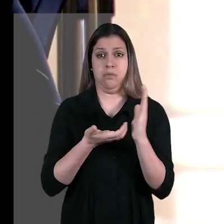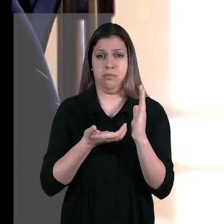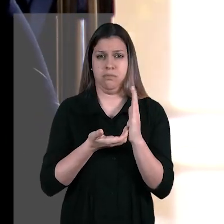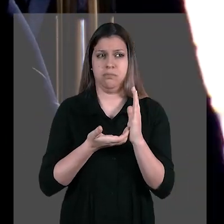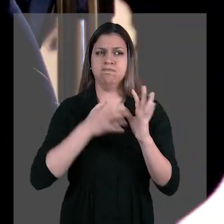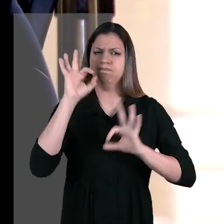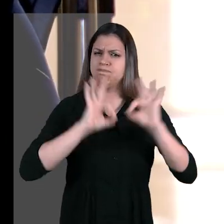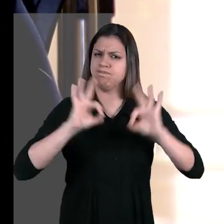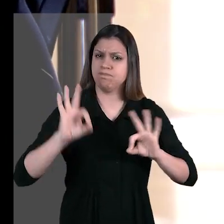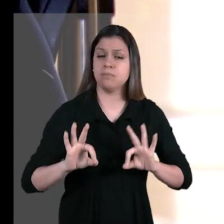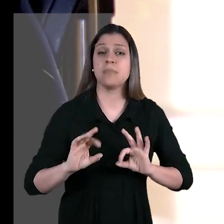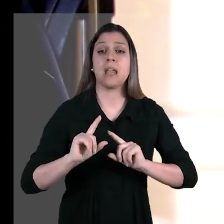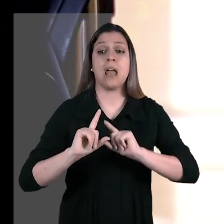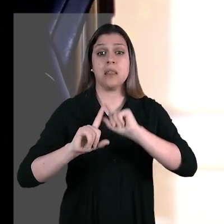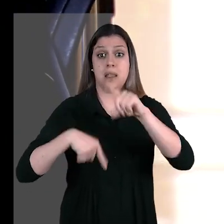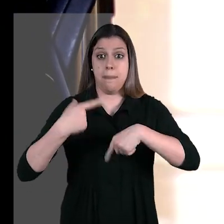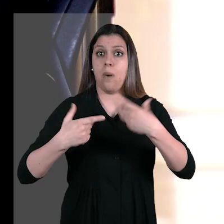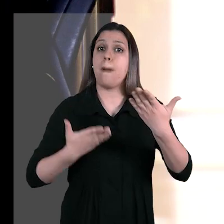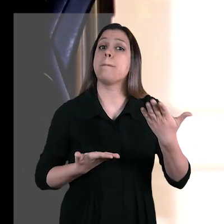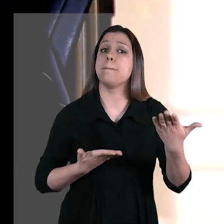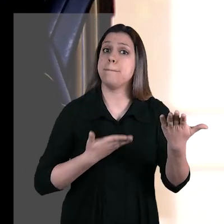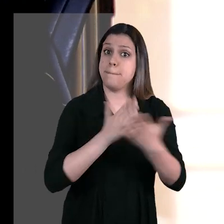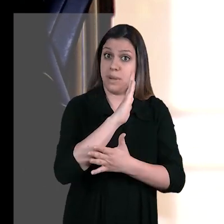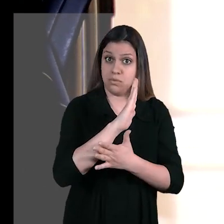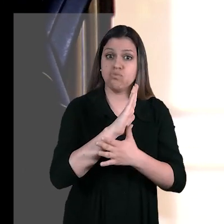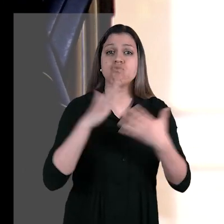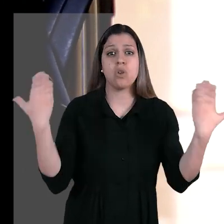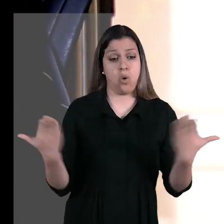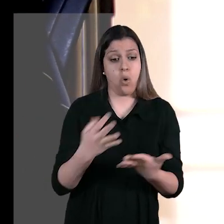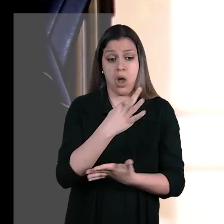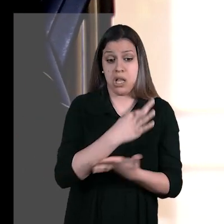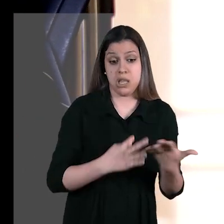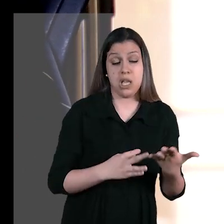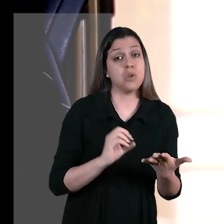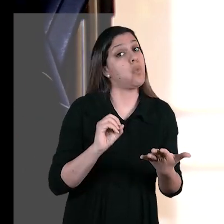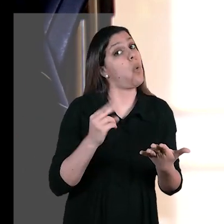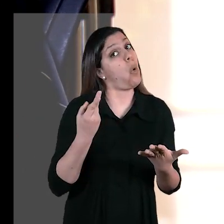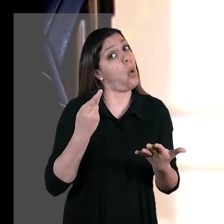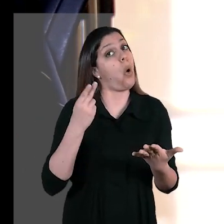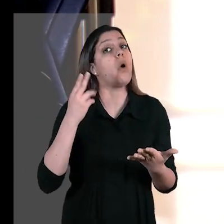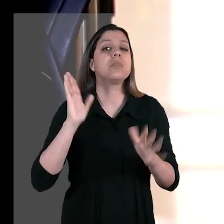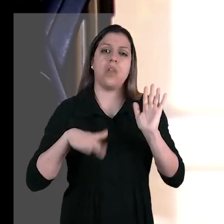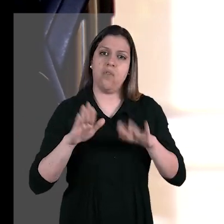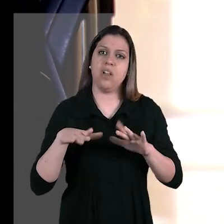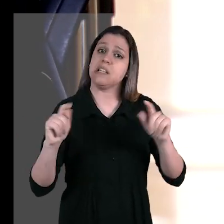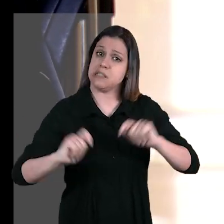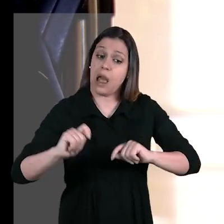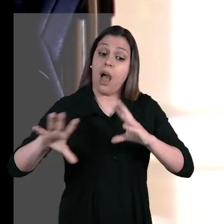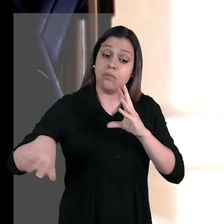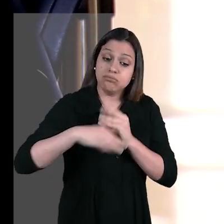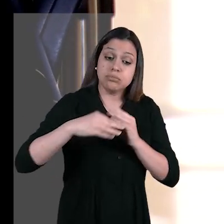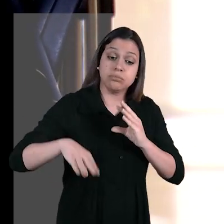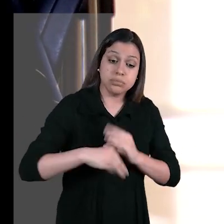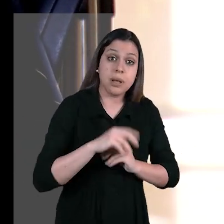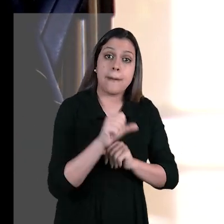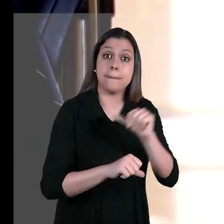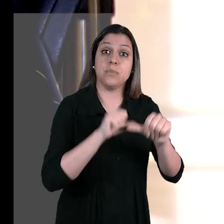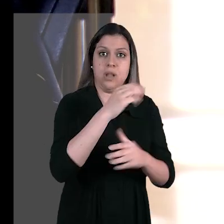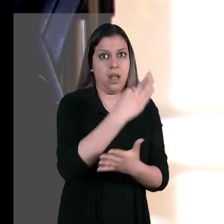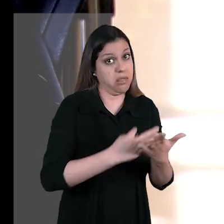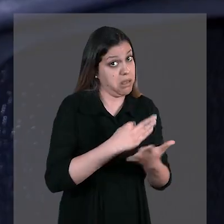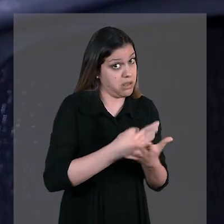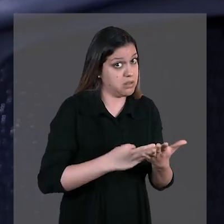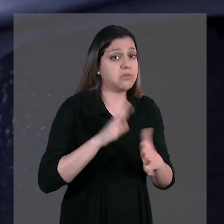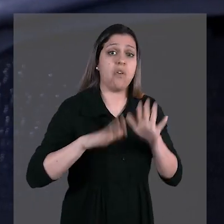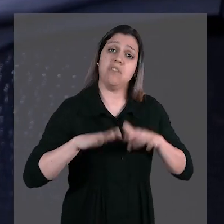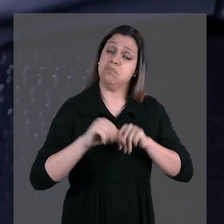dos Vereadores. Em ele sendo aprovado da forma que está, ou não, porque agora ainda cabe emendas ao